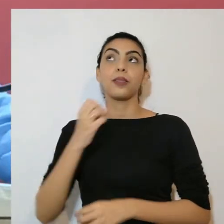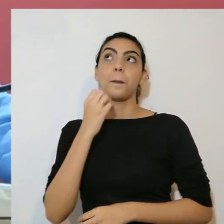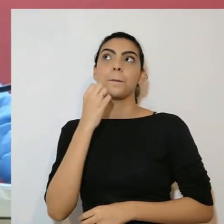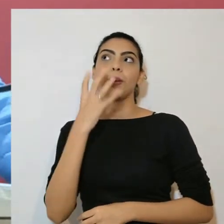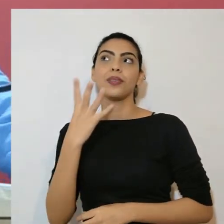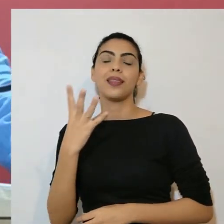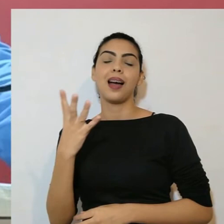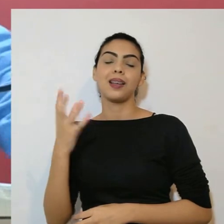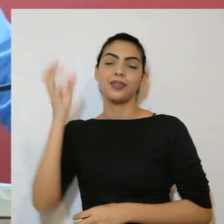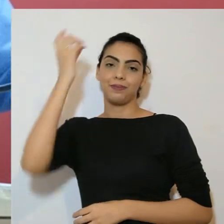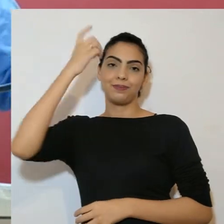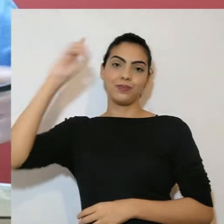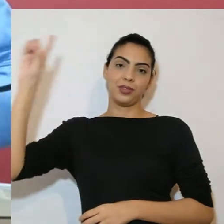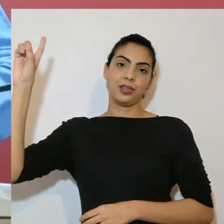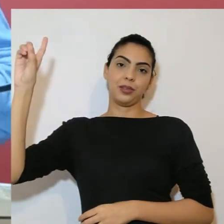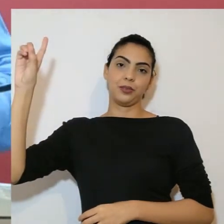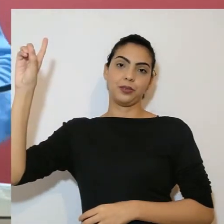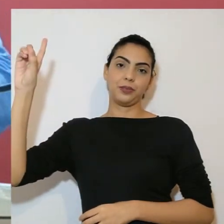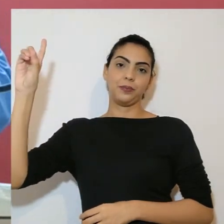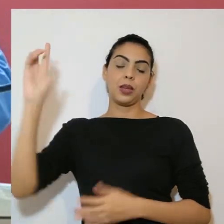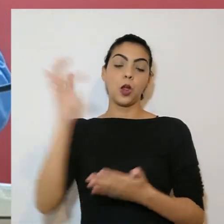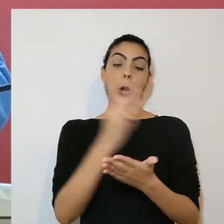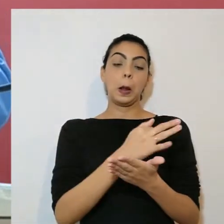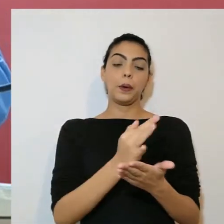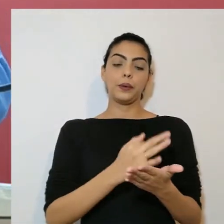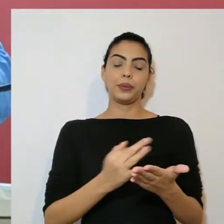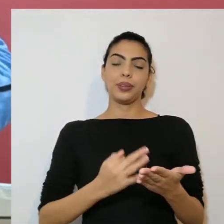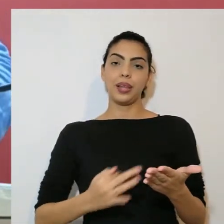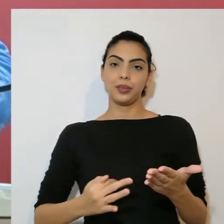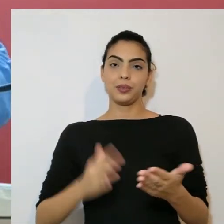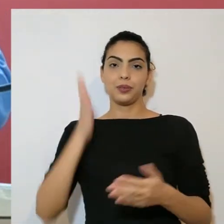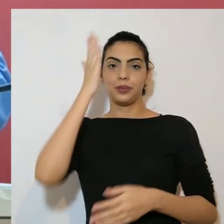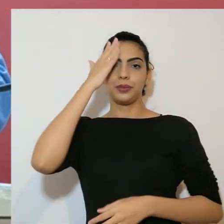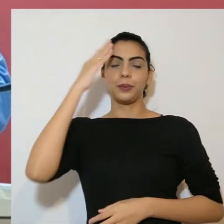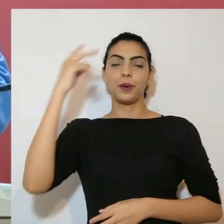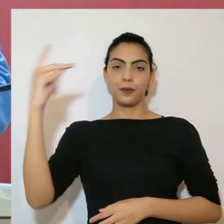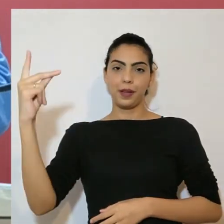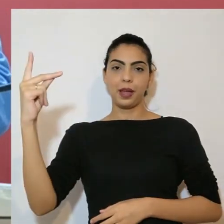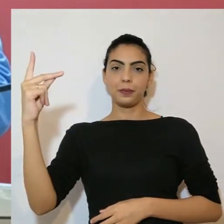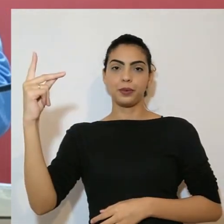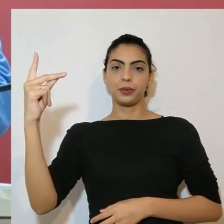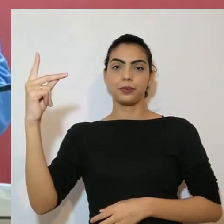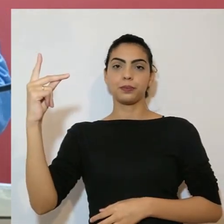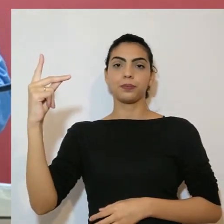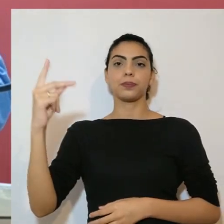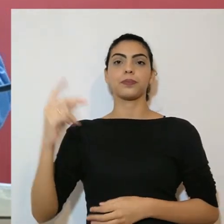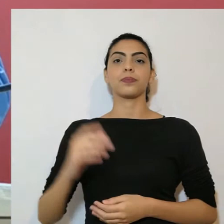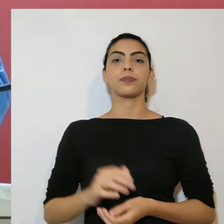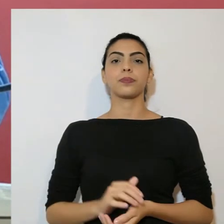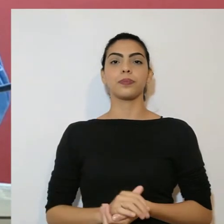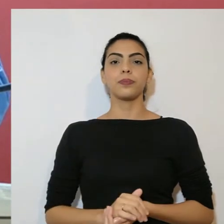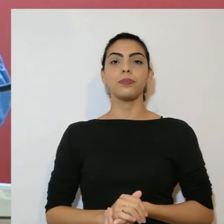de Deus. Então, o texto de Provérbios,